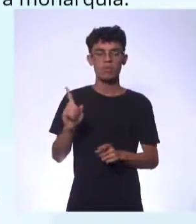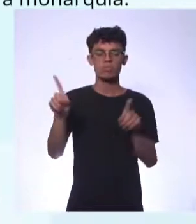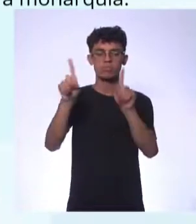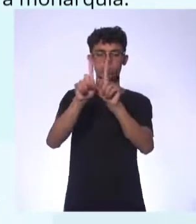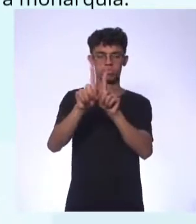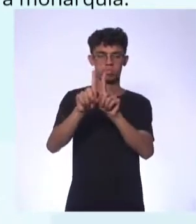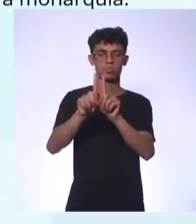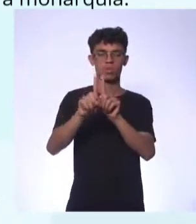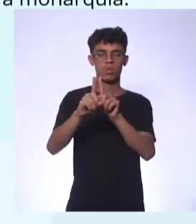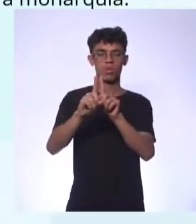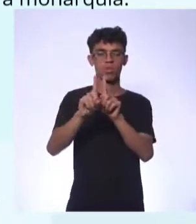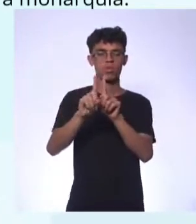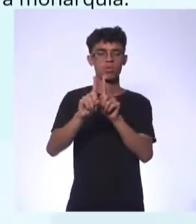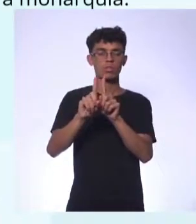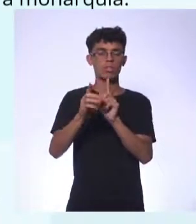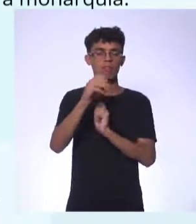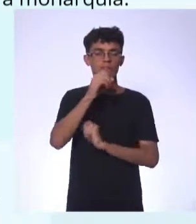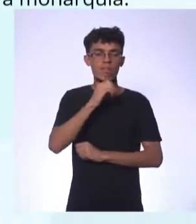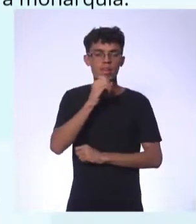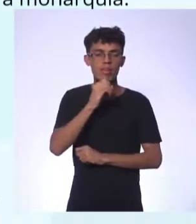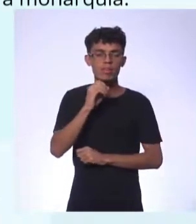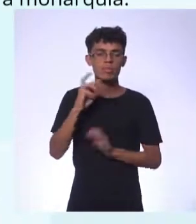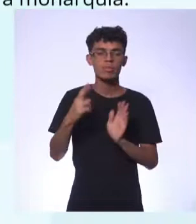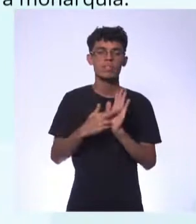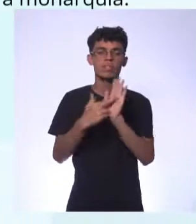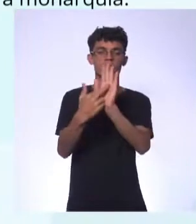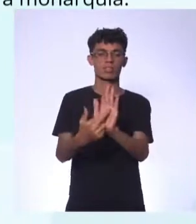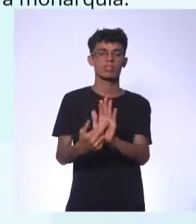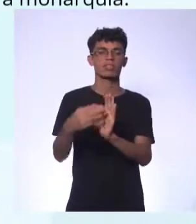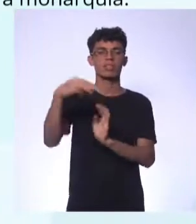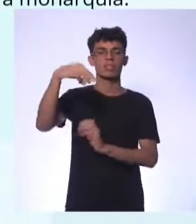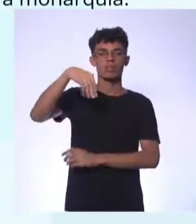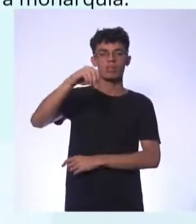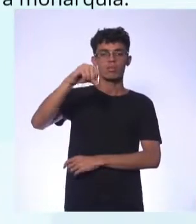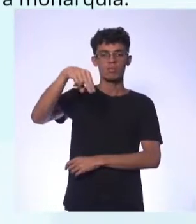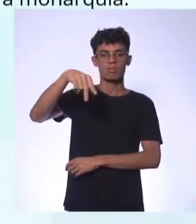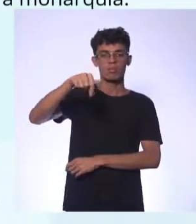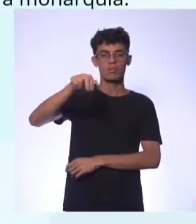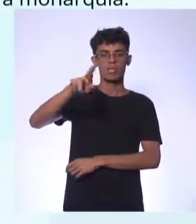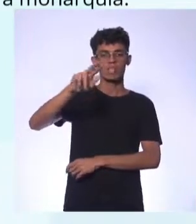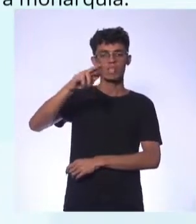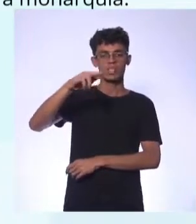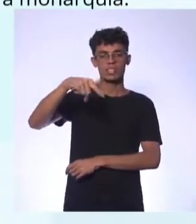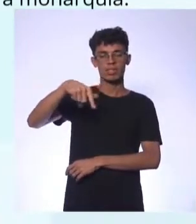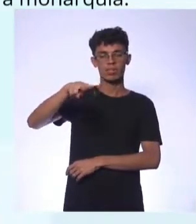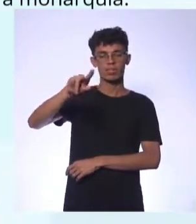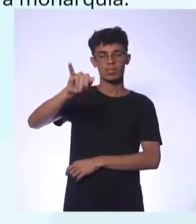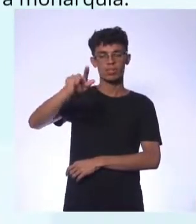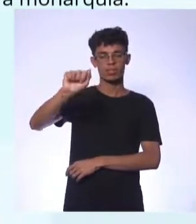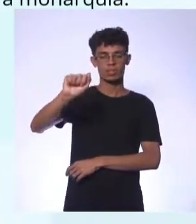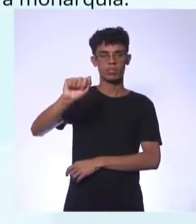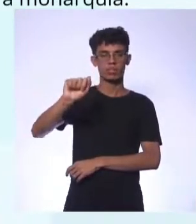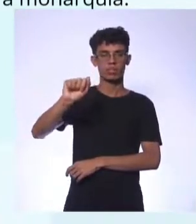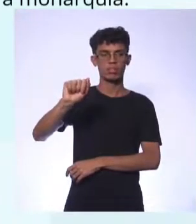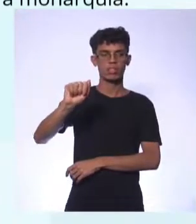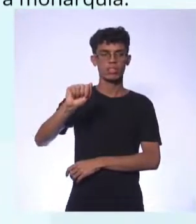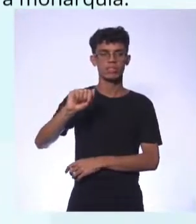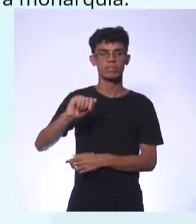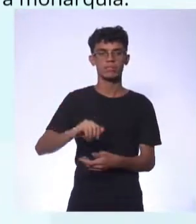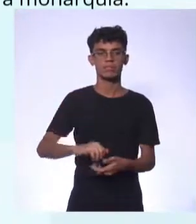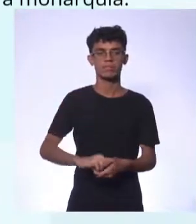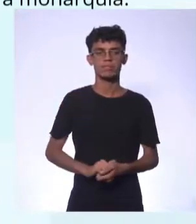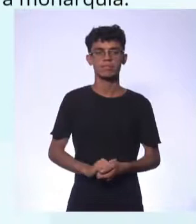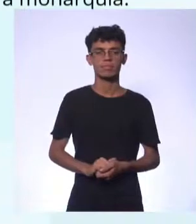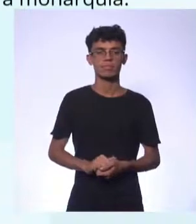fundo representando a monarquia. Professora, onde está esse casal ao fundo que eu não estou vendo? Então vão aparecer duas setinhas aí